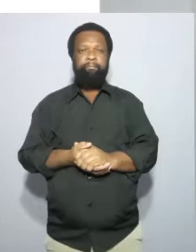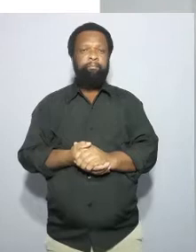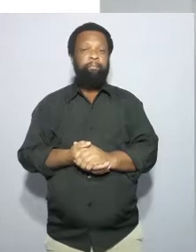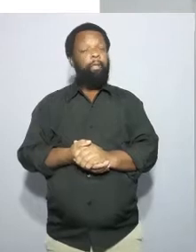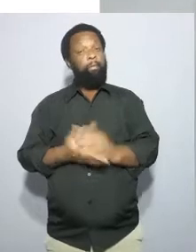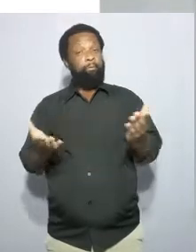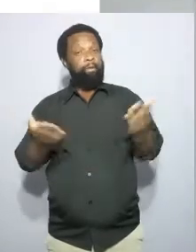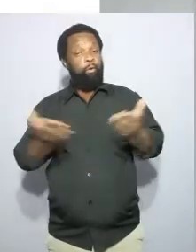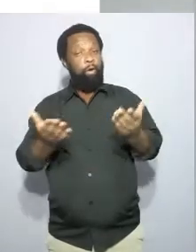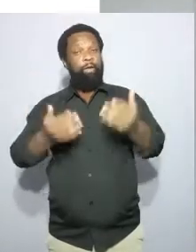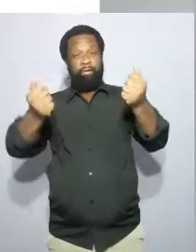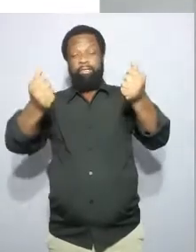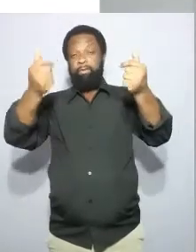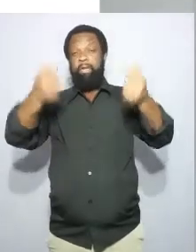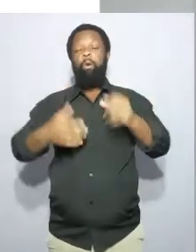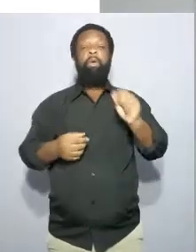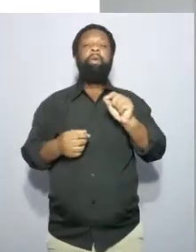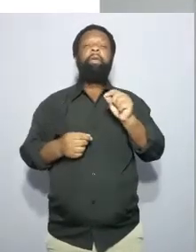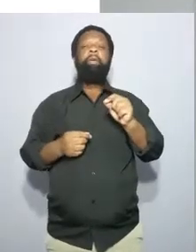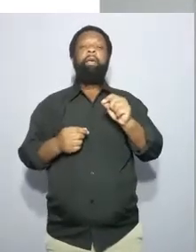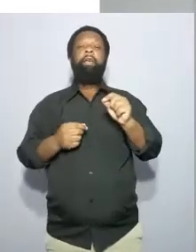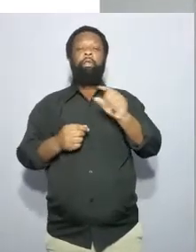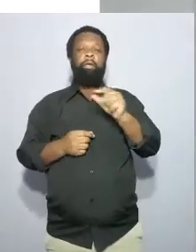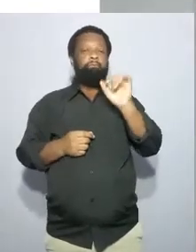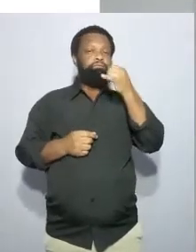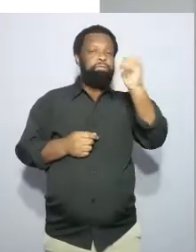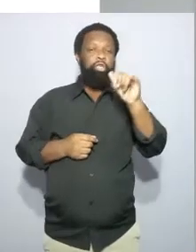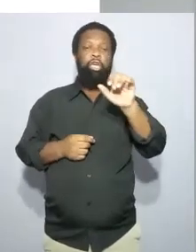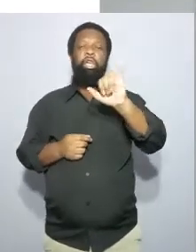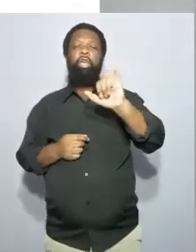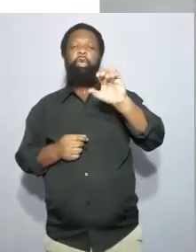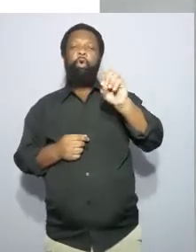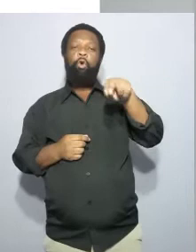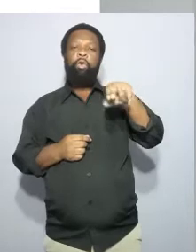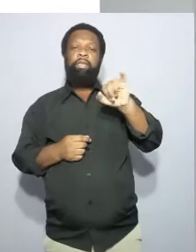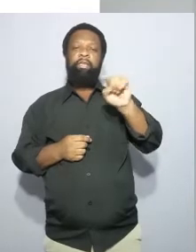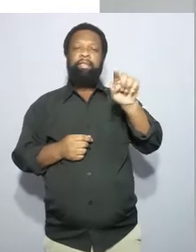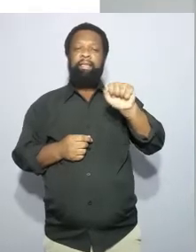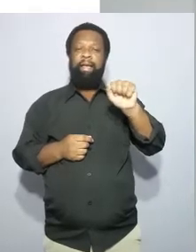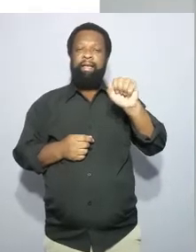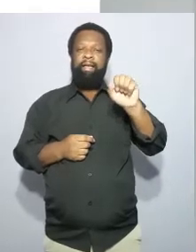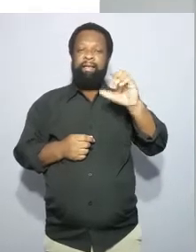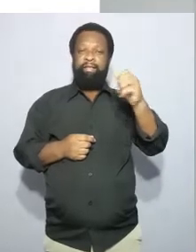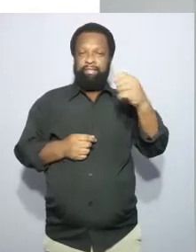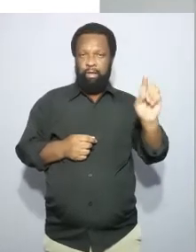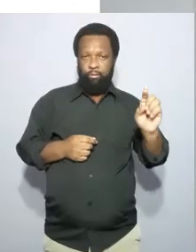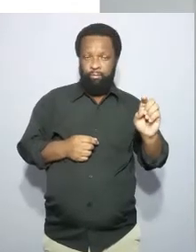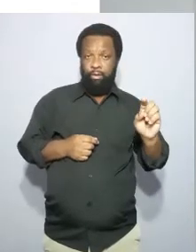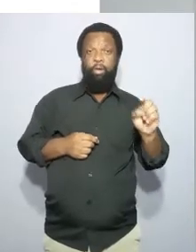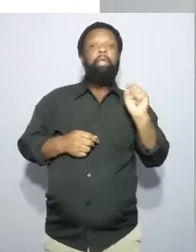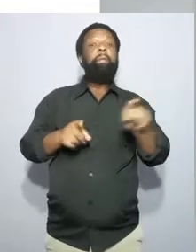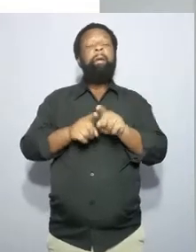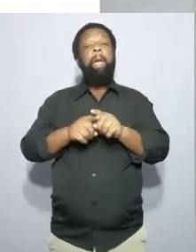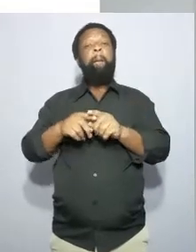Bom, pessoal, agora nós vamos falar um pouquinho sobre a energia de higienização ou potencial de higienização. A energia de higienização